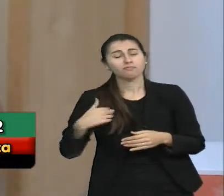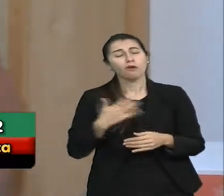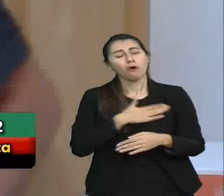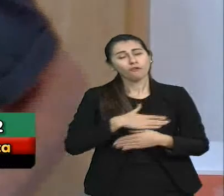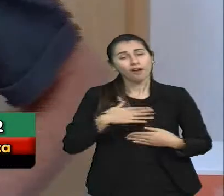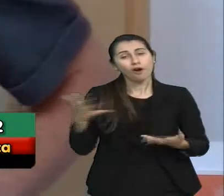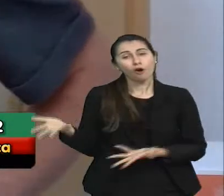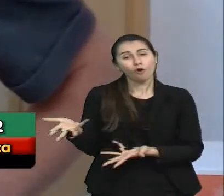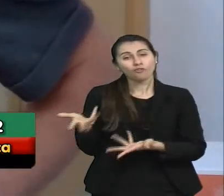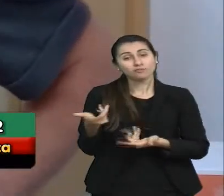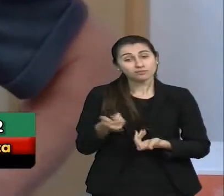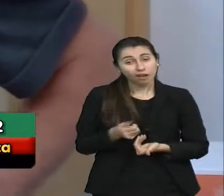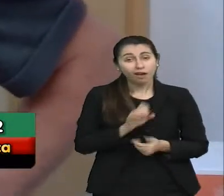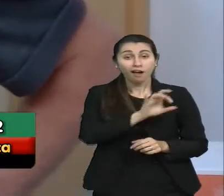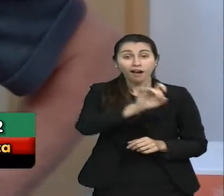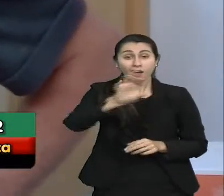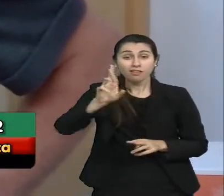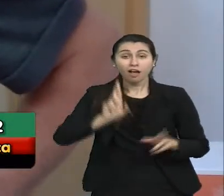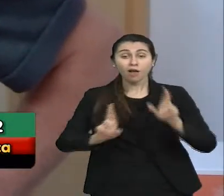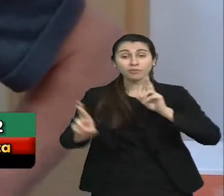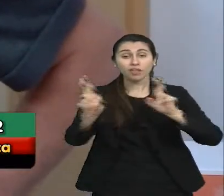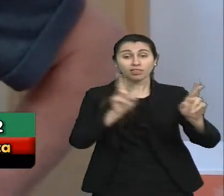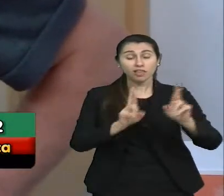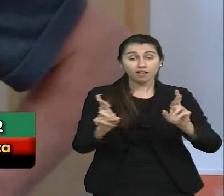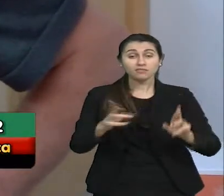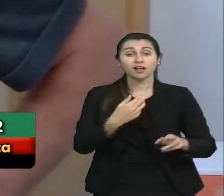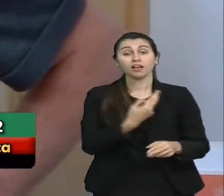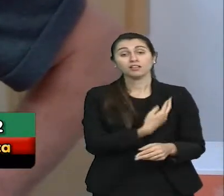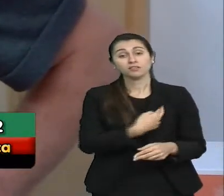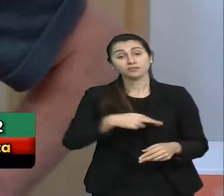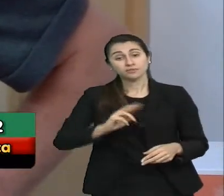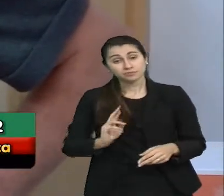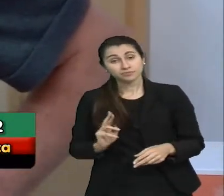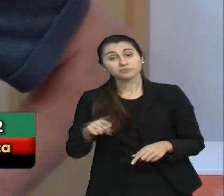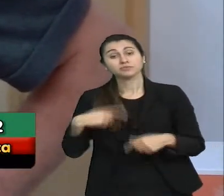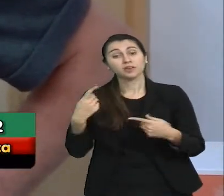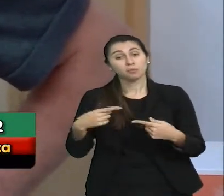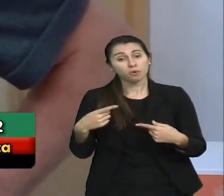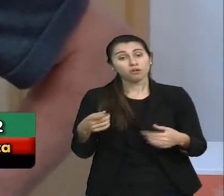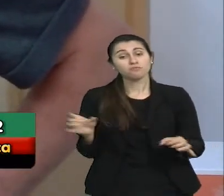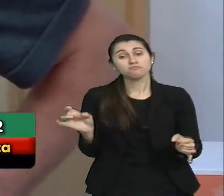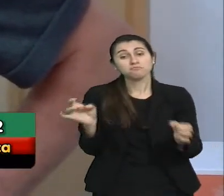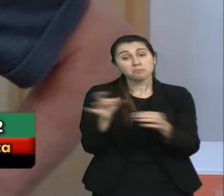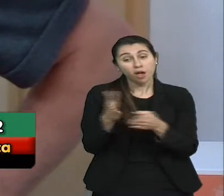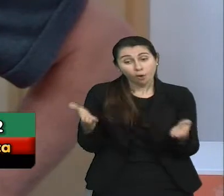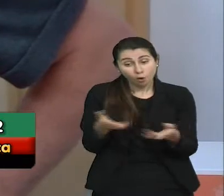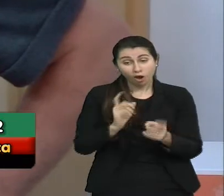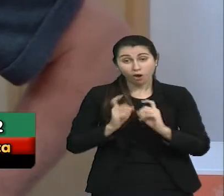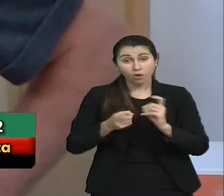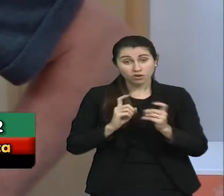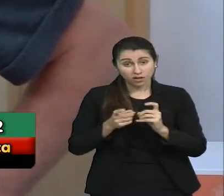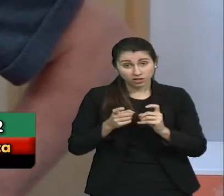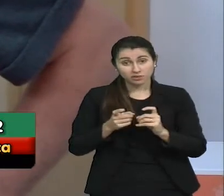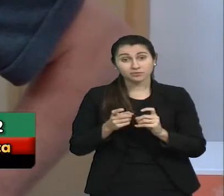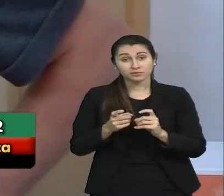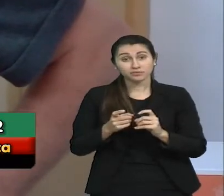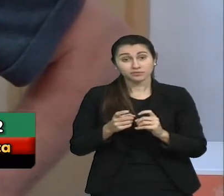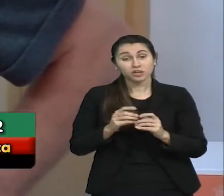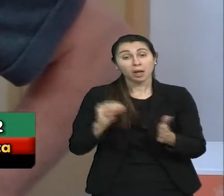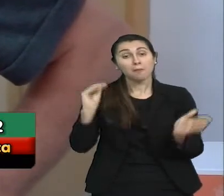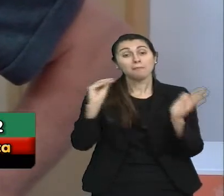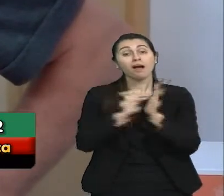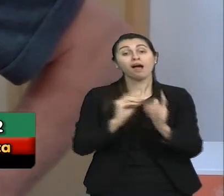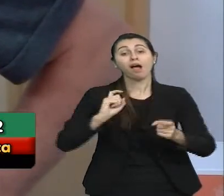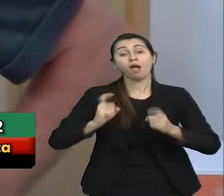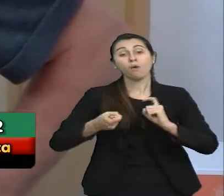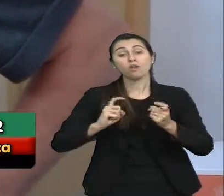mesmo de convidar todas essas lideranças que aqui estão, já para sairmos ao final dessa reunião com uma data, para uma reunião, para a gente começar a dialogar.